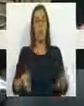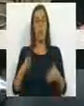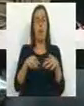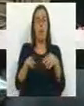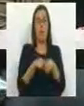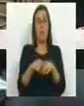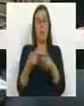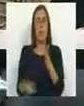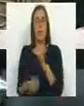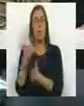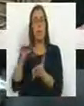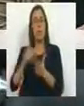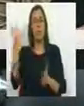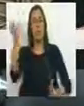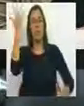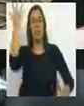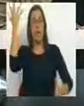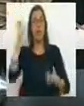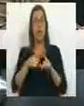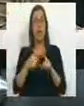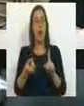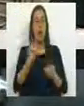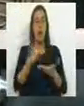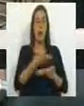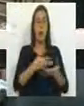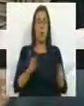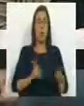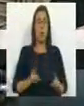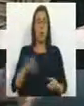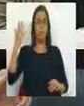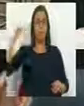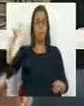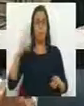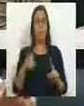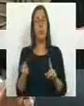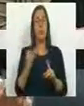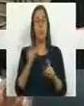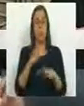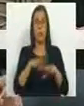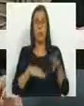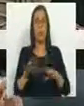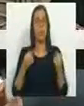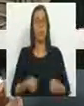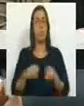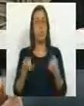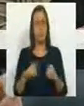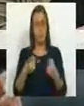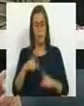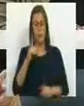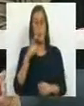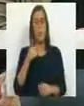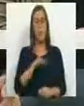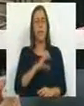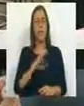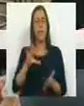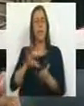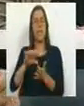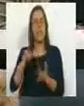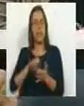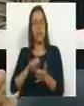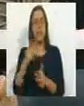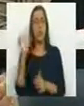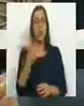orientação política para a criação do Centro de Excelência e uma não negociação que foi, na altura, acabou por não ser concretizada pela Presidente da CCR Centro